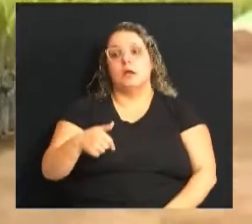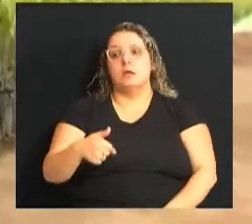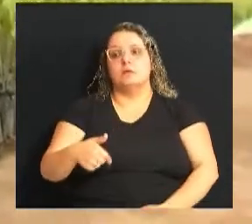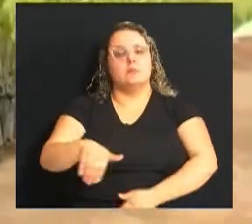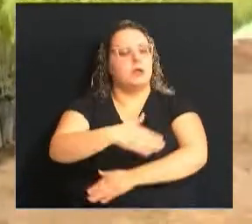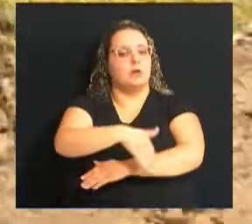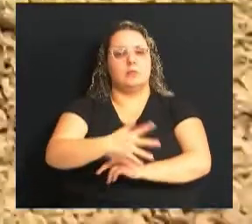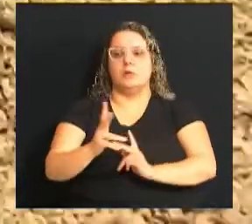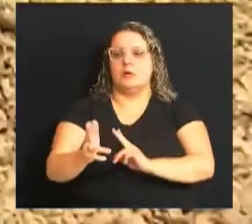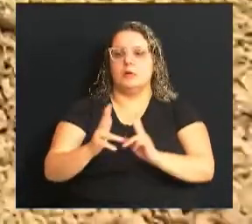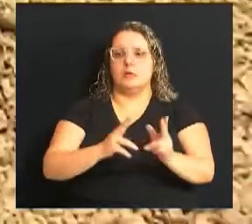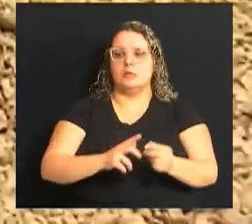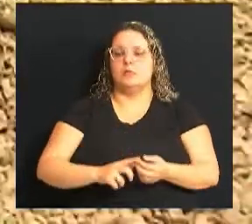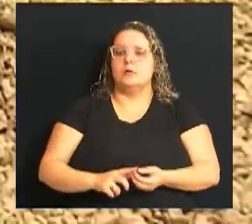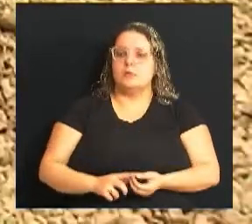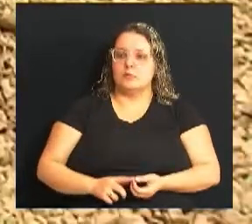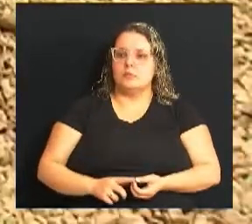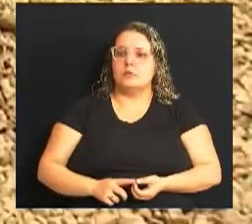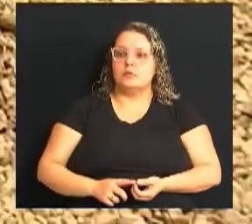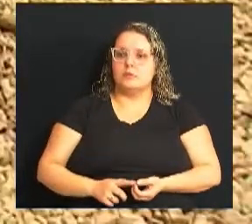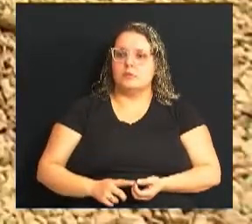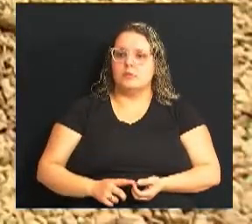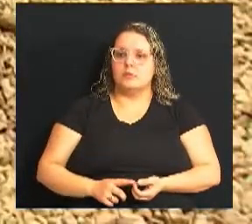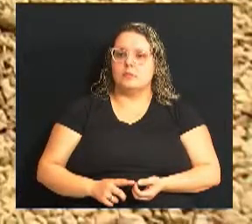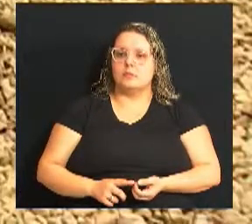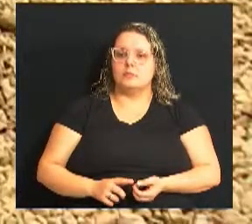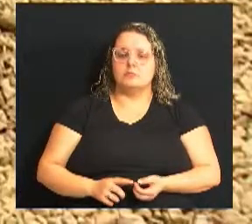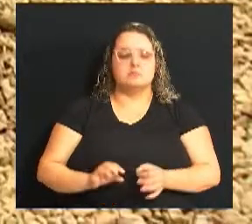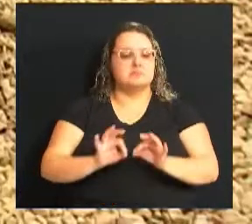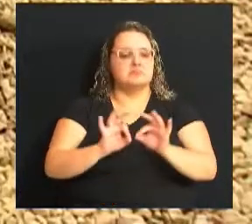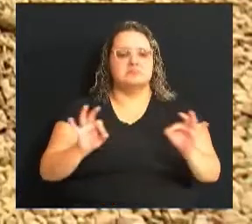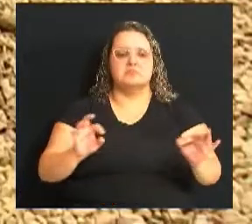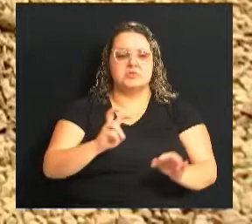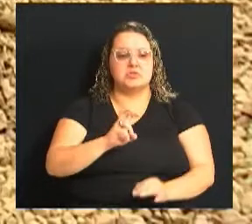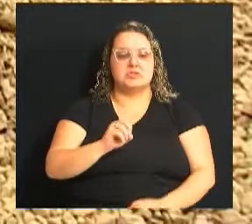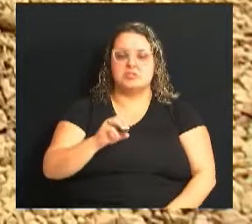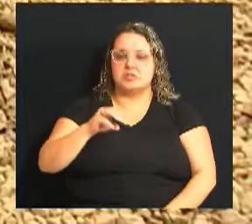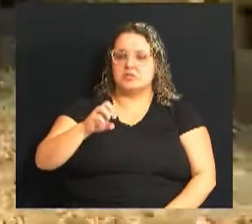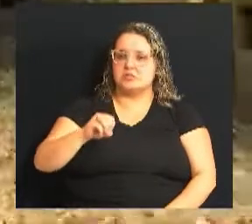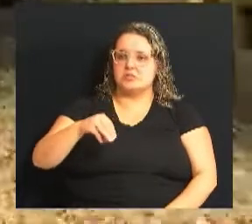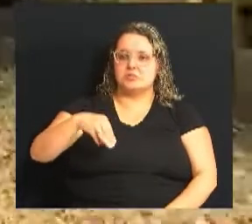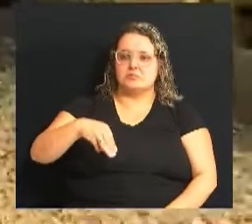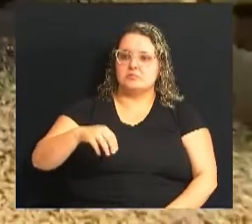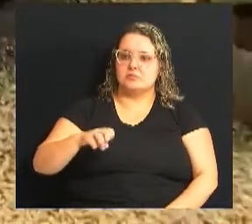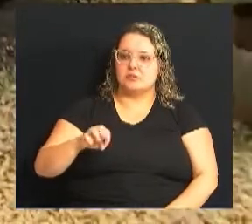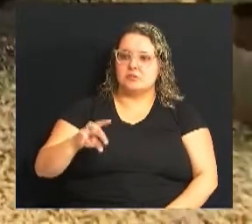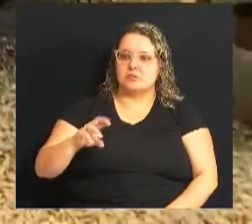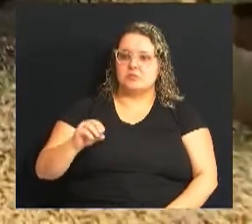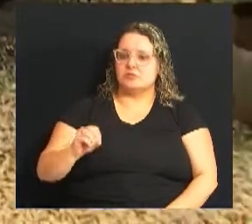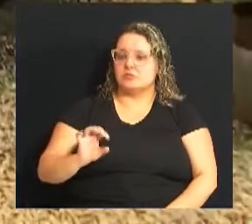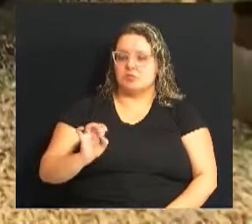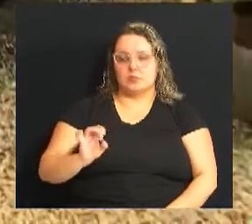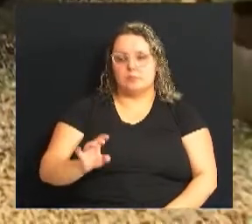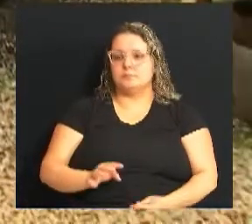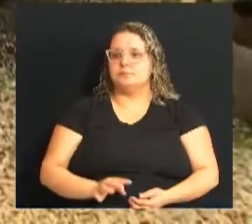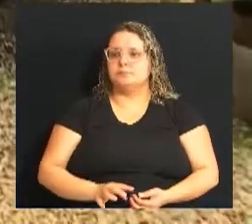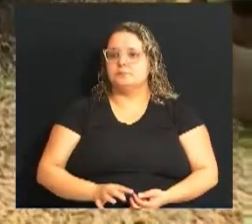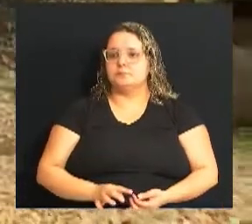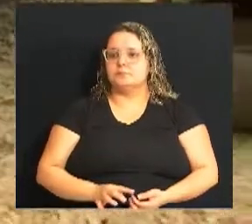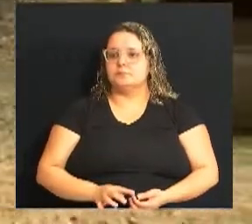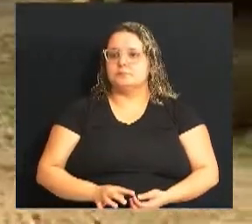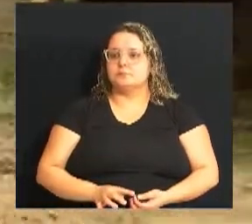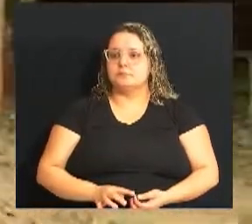No mesmo local. Tem uma distância aqui de 500 metros uma área da outra. E essa é uma questão importante que